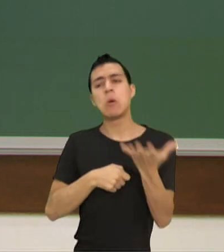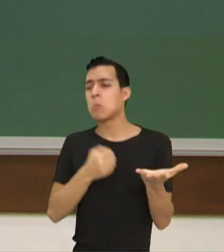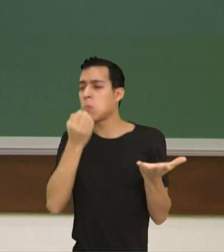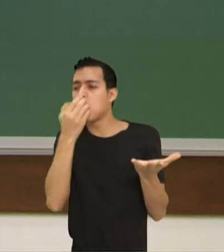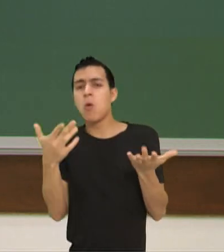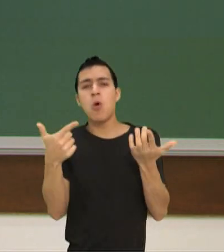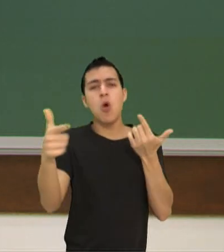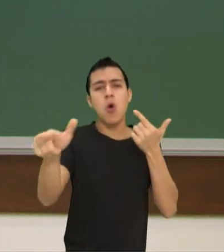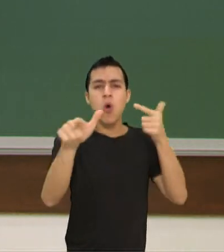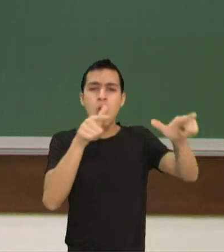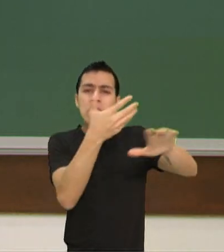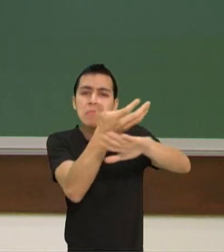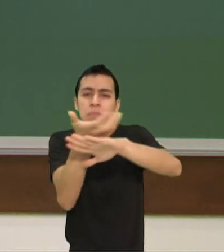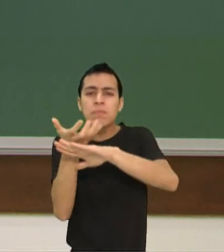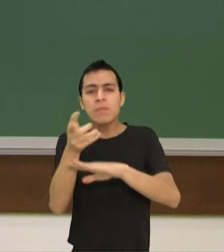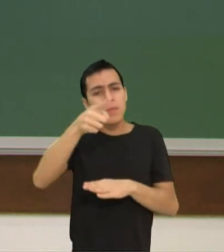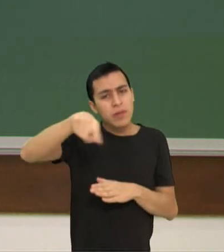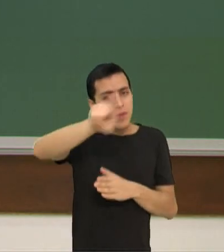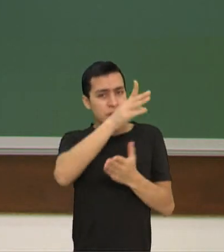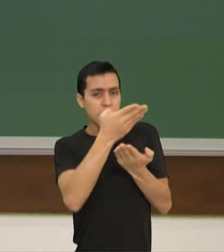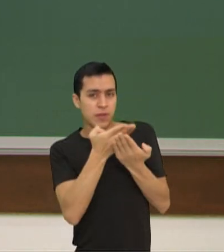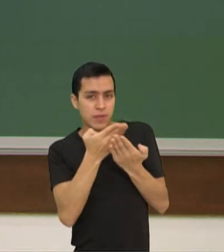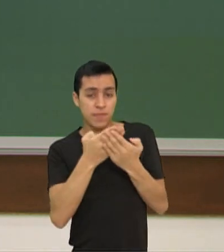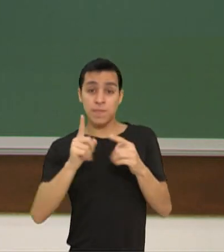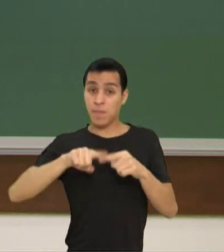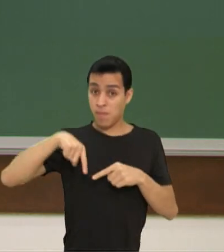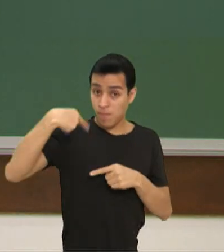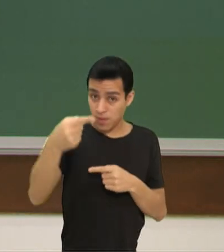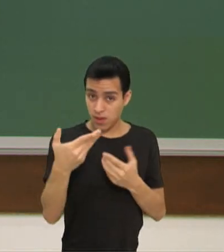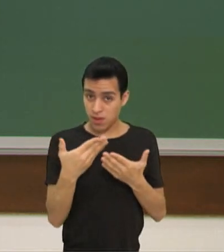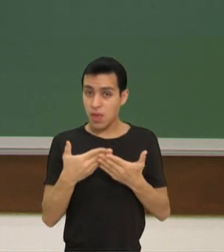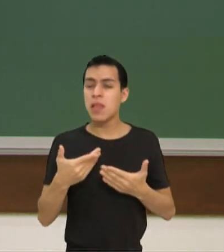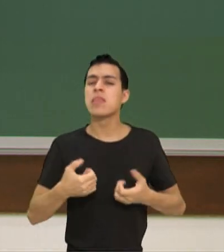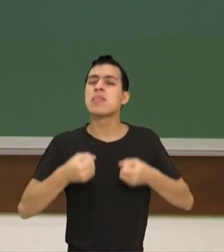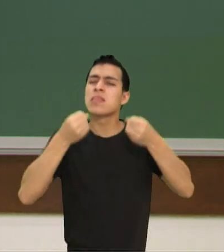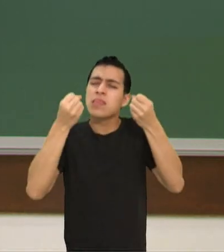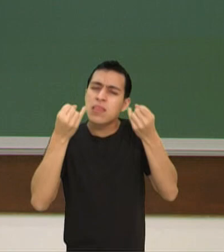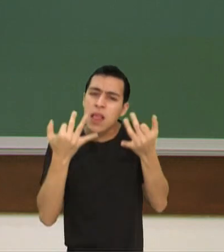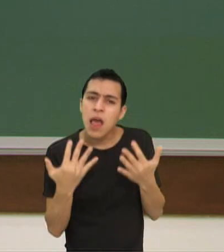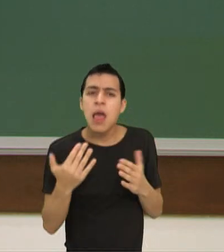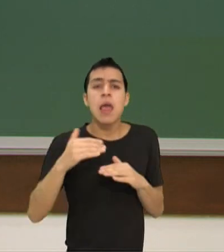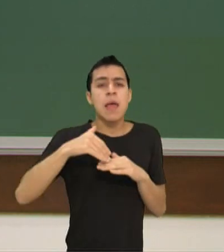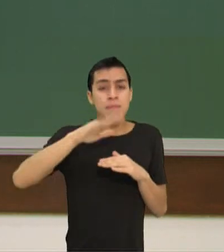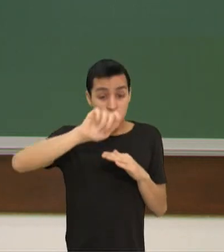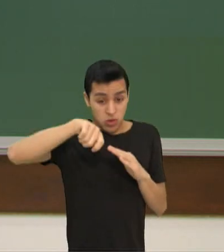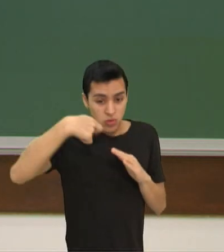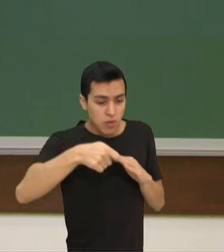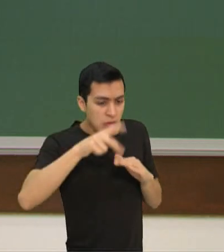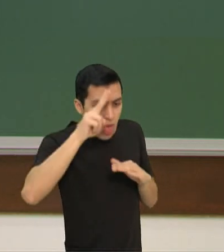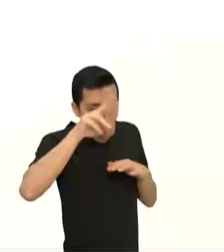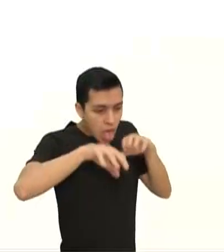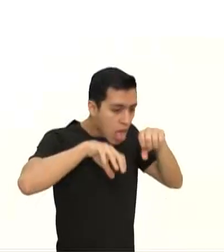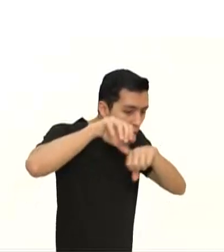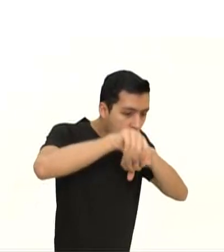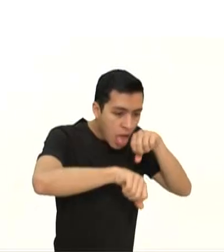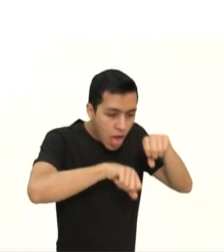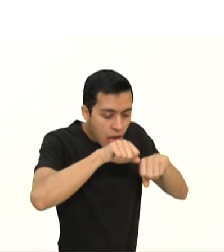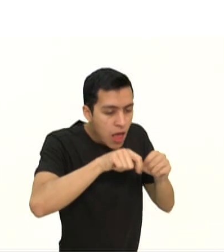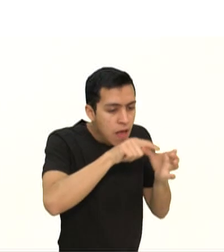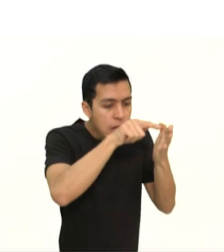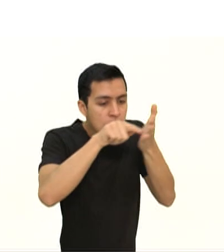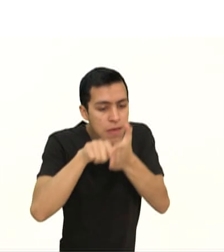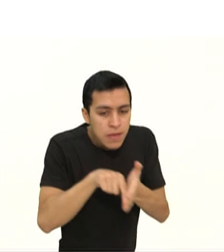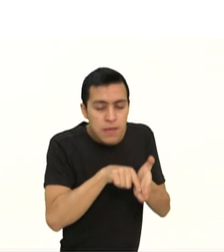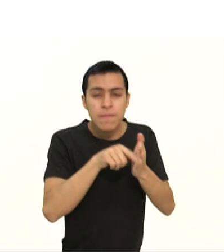outras ciências que você tem. Gente, na próxima aula eu vou ver com vocês mais sobre fonte histórica e vou ver especificamente